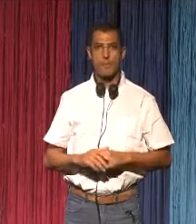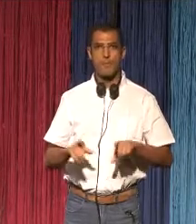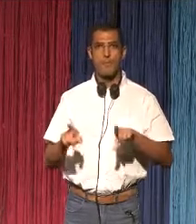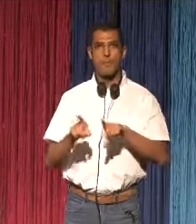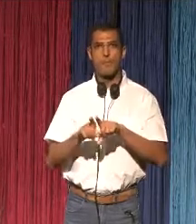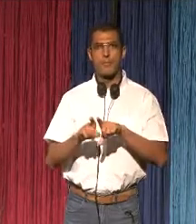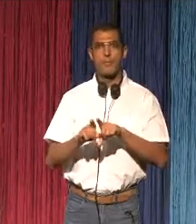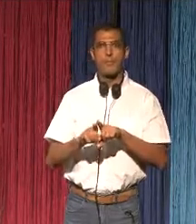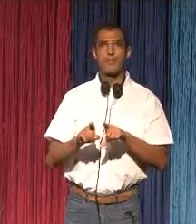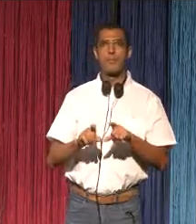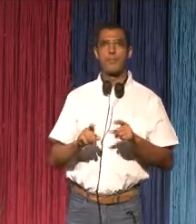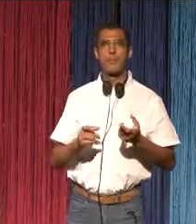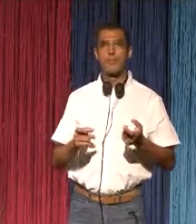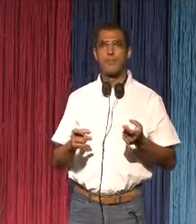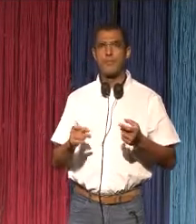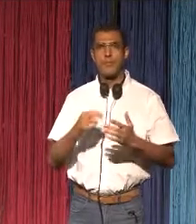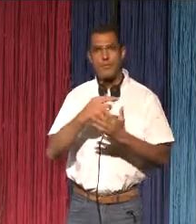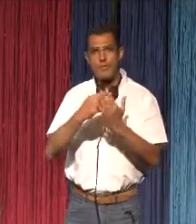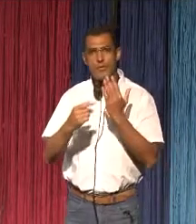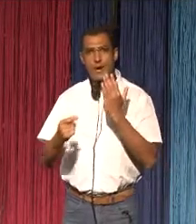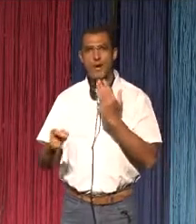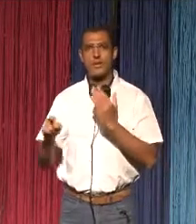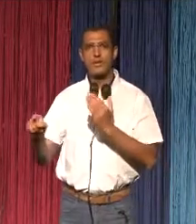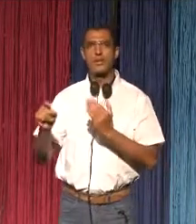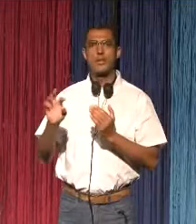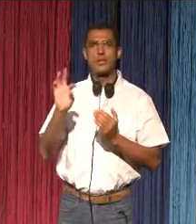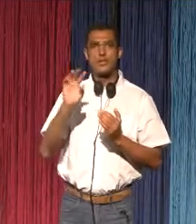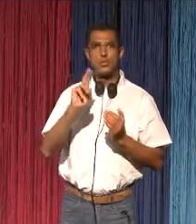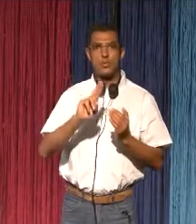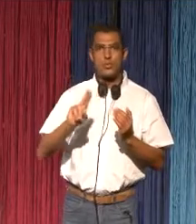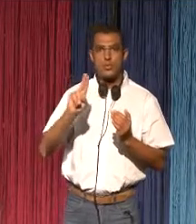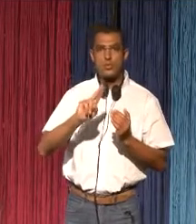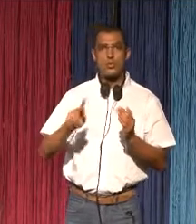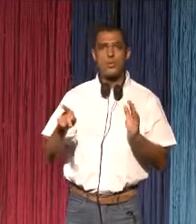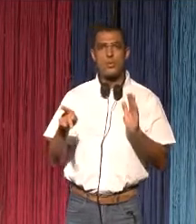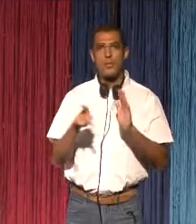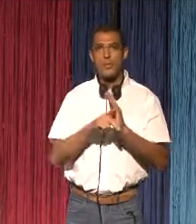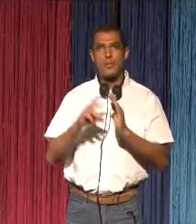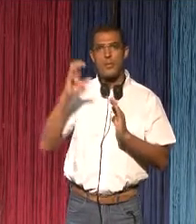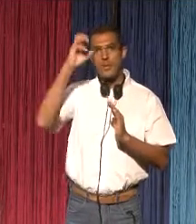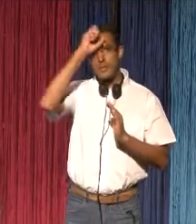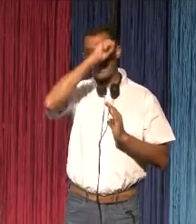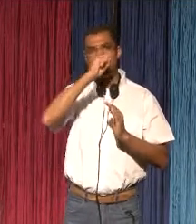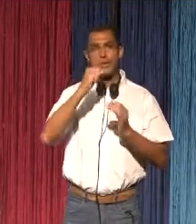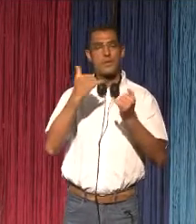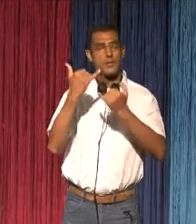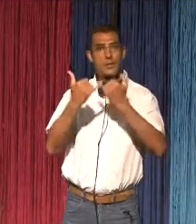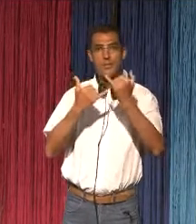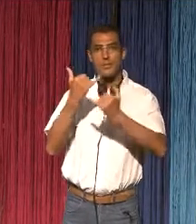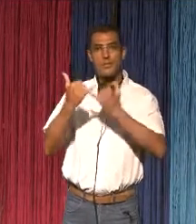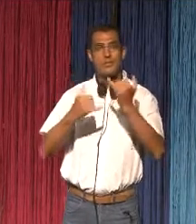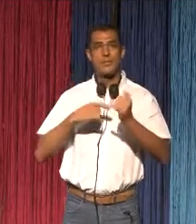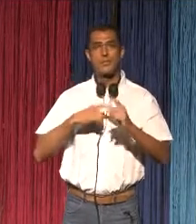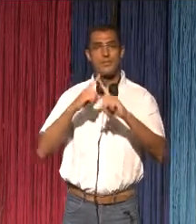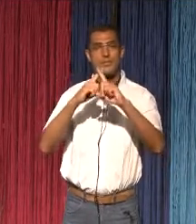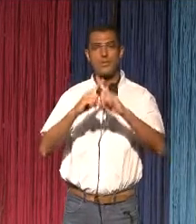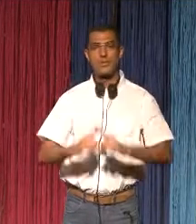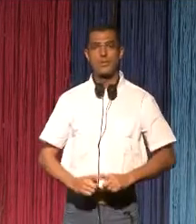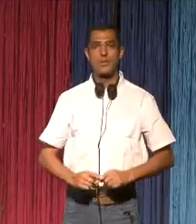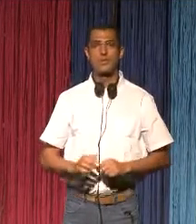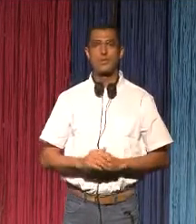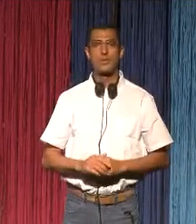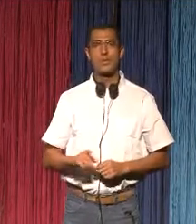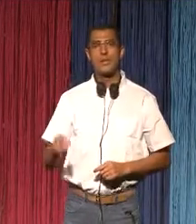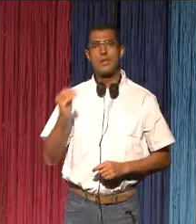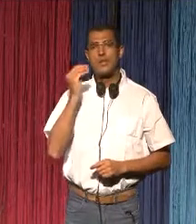correspondências e transformações e coisas muito sofisticadas do conhecimento científico e epistemológico, e ele usou